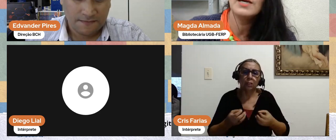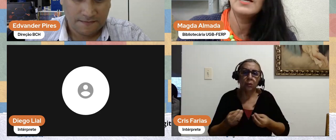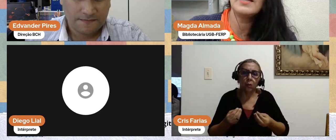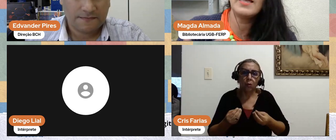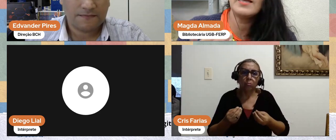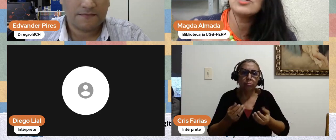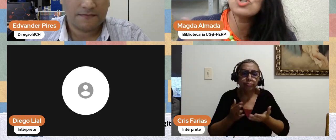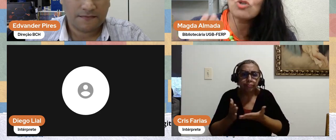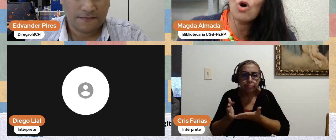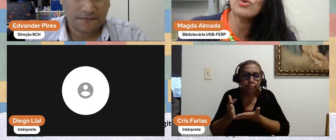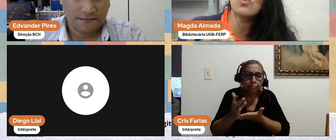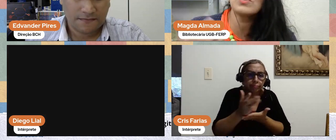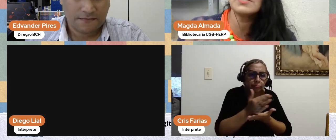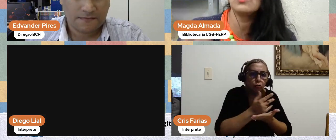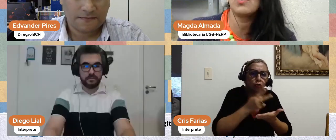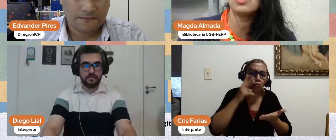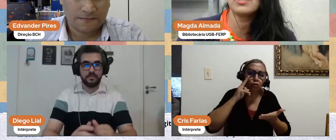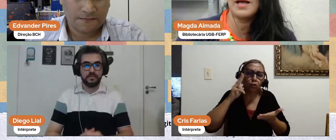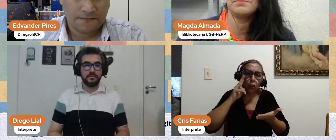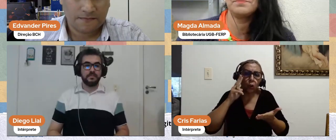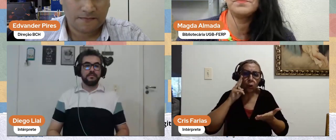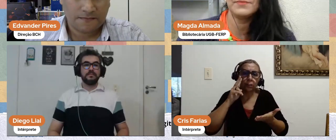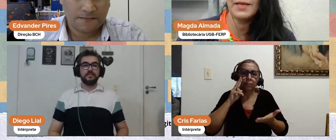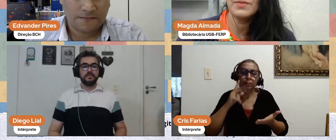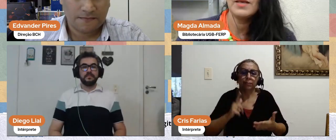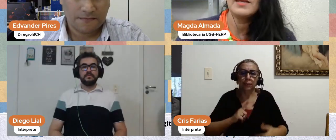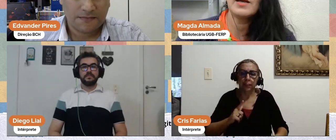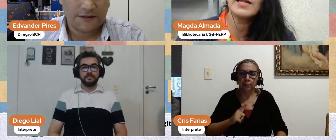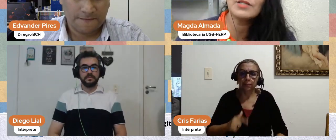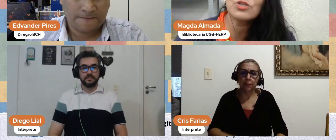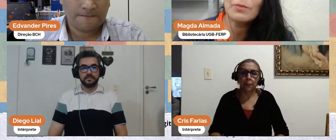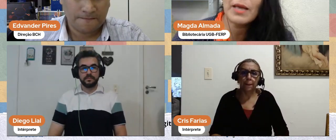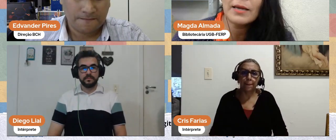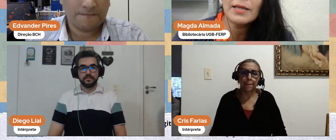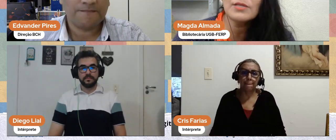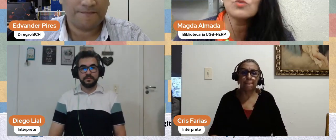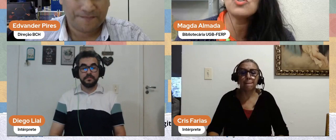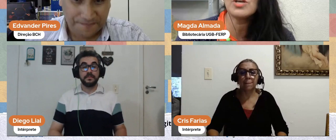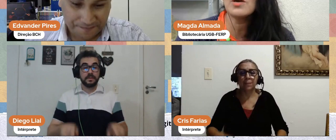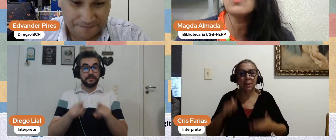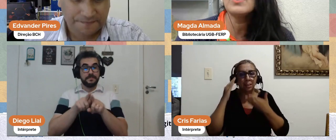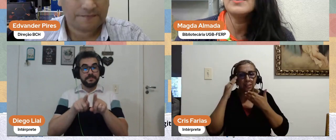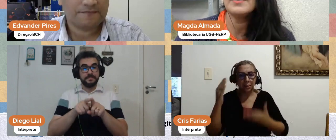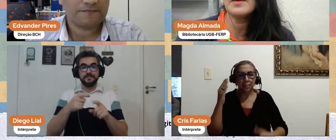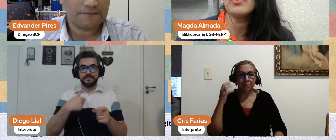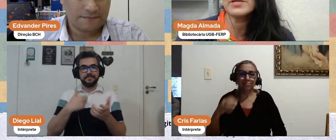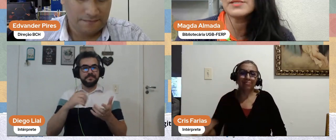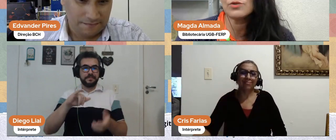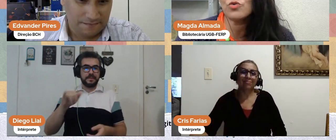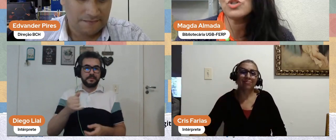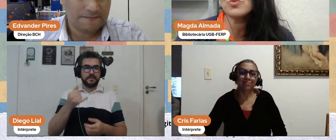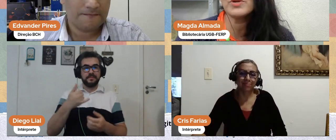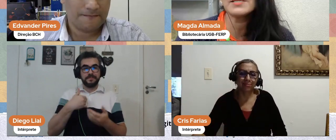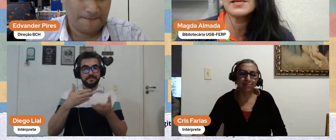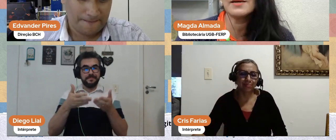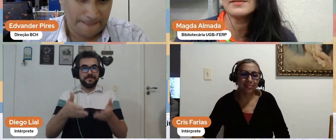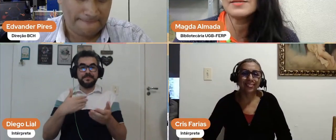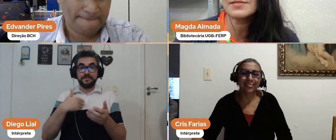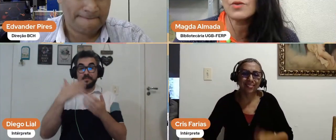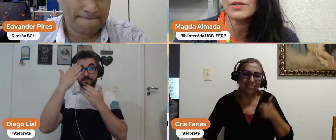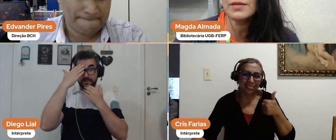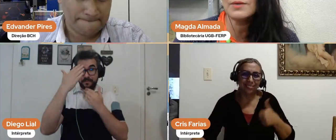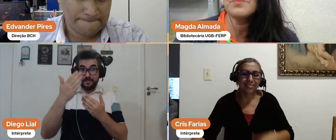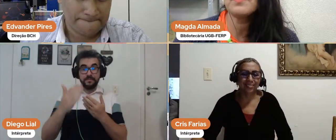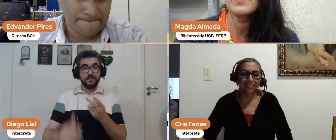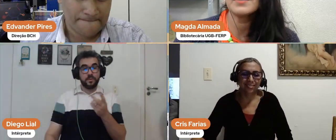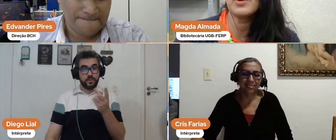levantamento histórico, conceitual está. Né? E agradeço também a Cris, o Diego, né, por essa noite, por essa